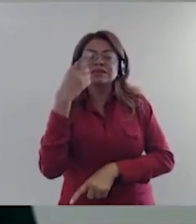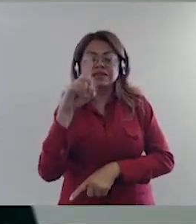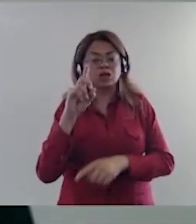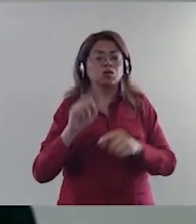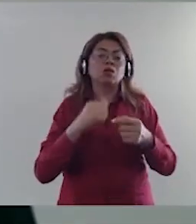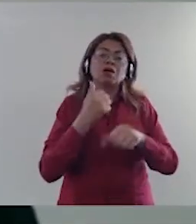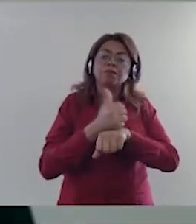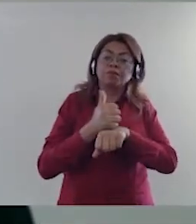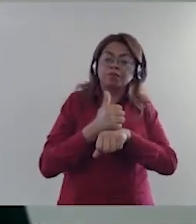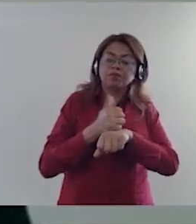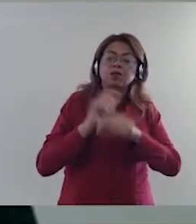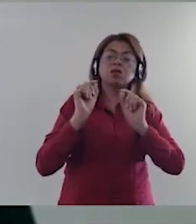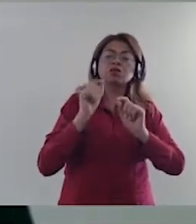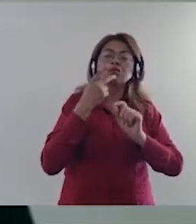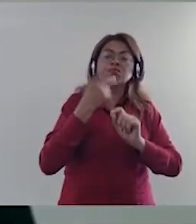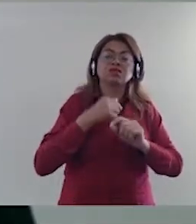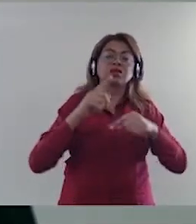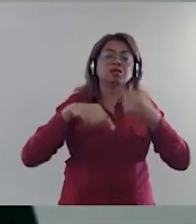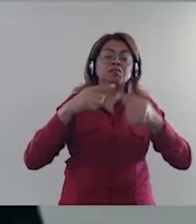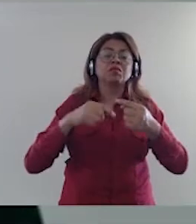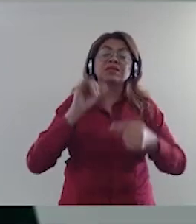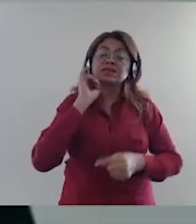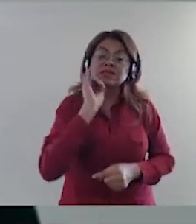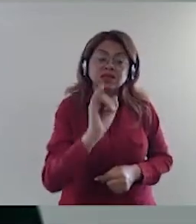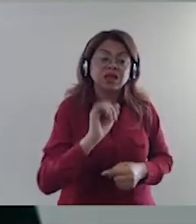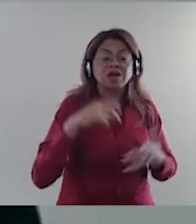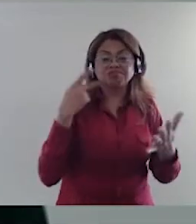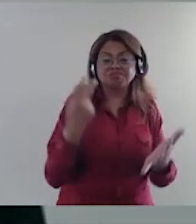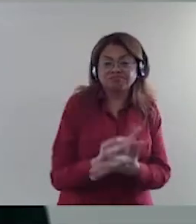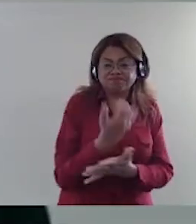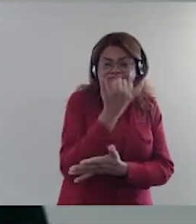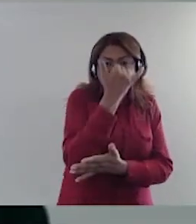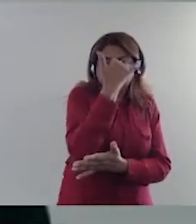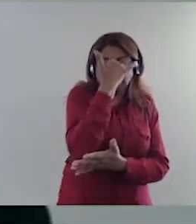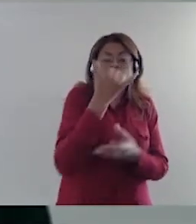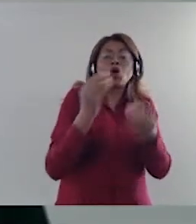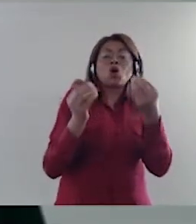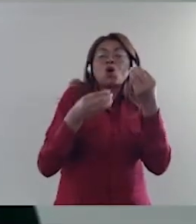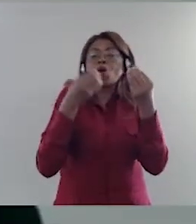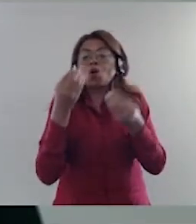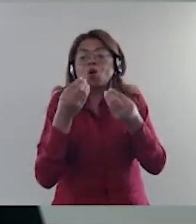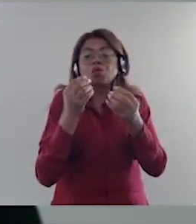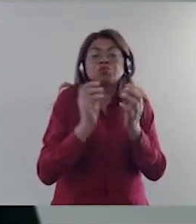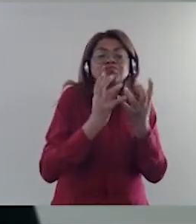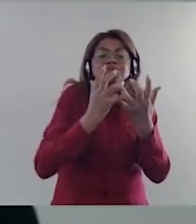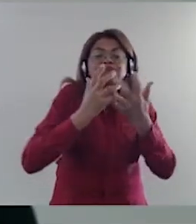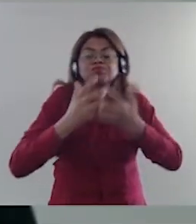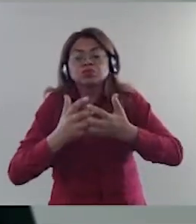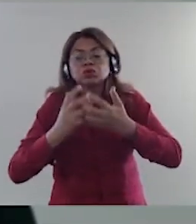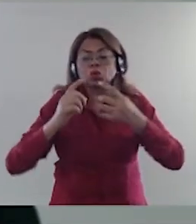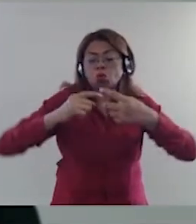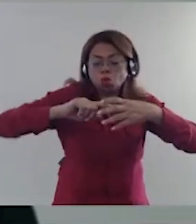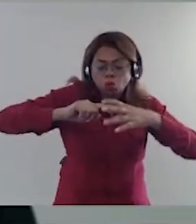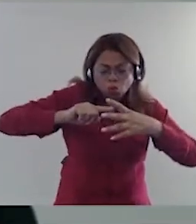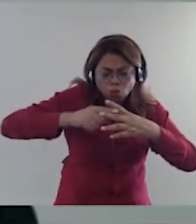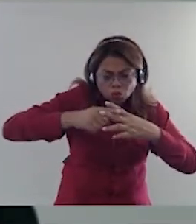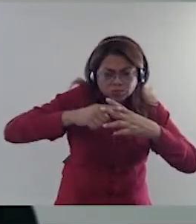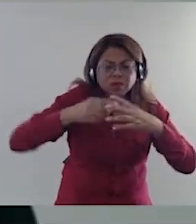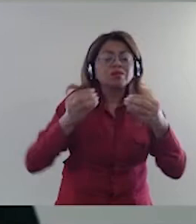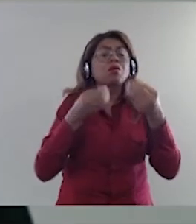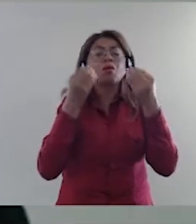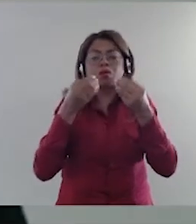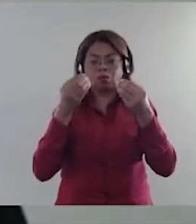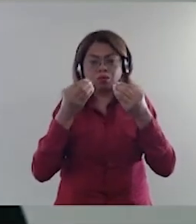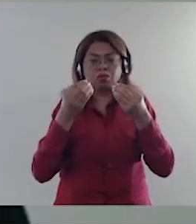de danos, quando o mal já foi feito, e esses danos são, no que concerne à natureza, são, em sua grande